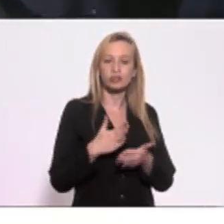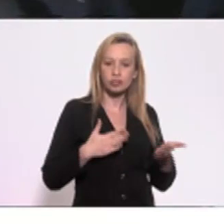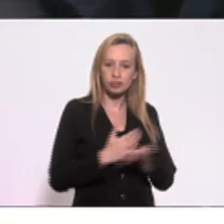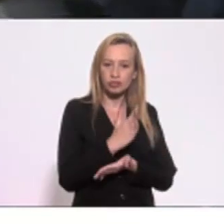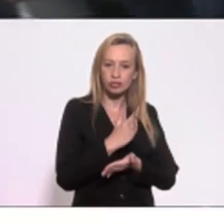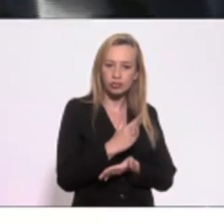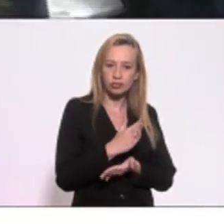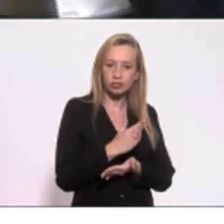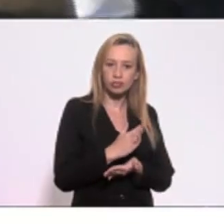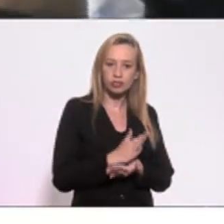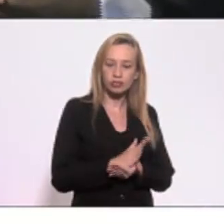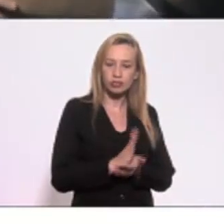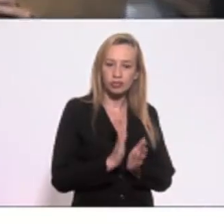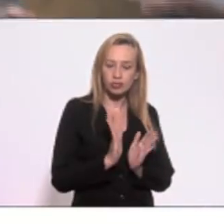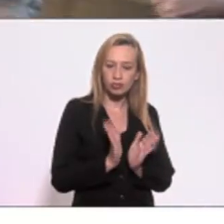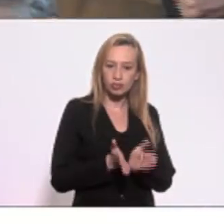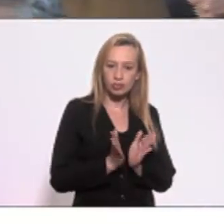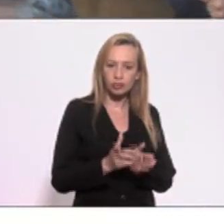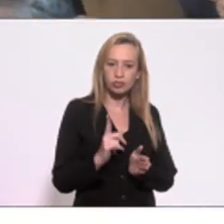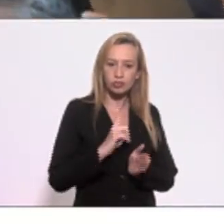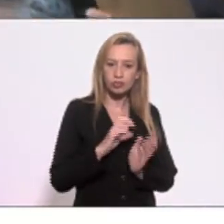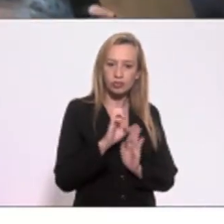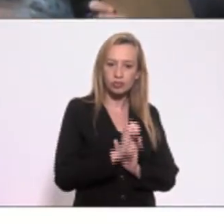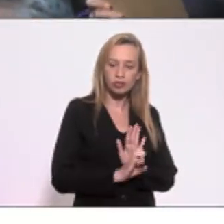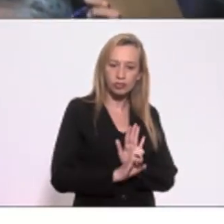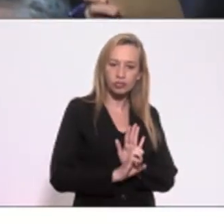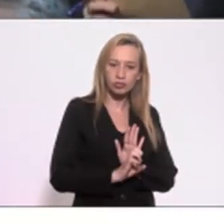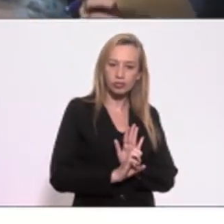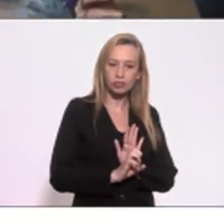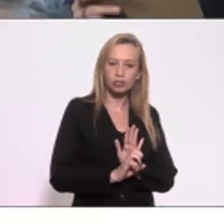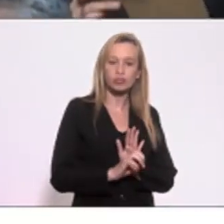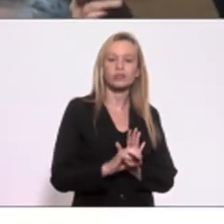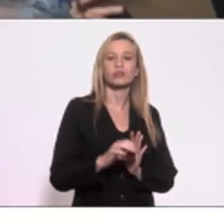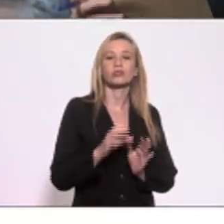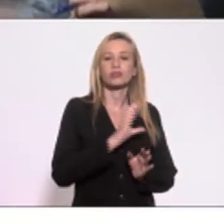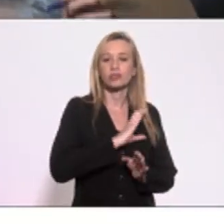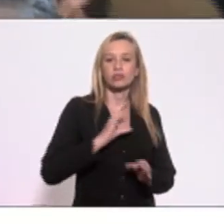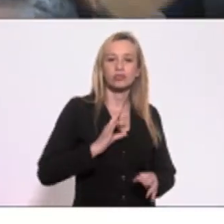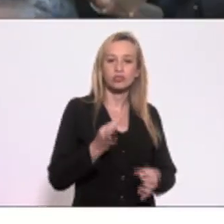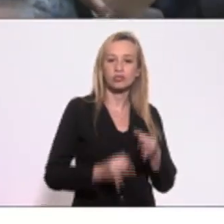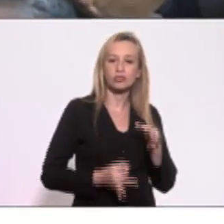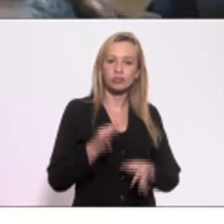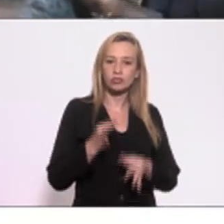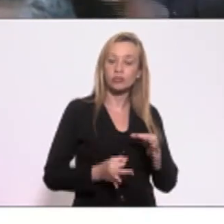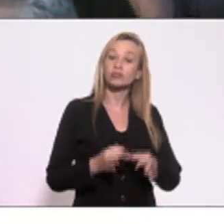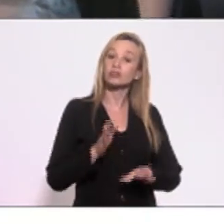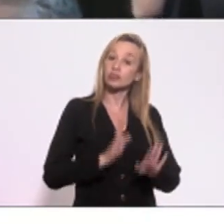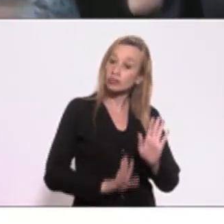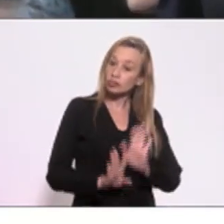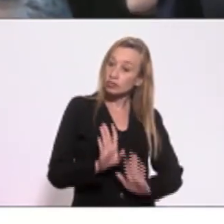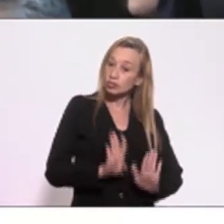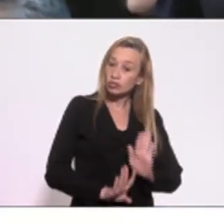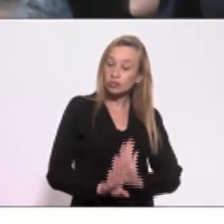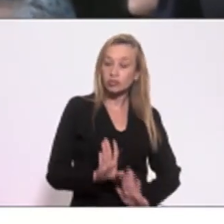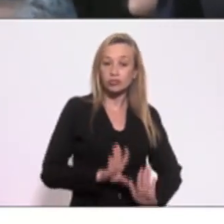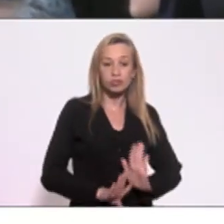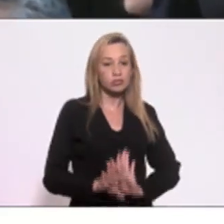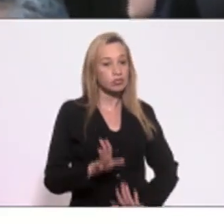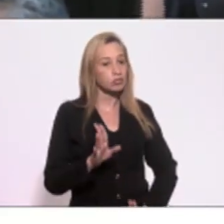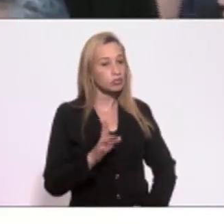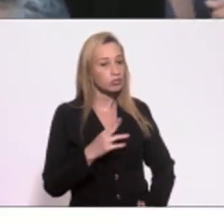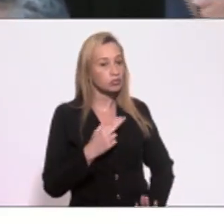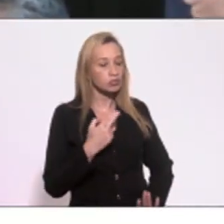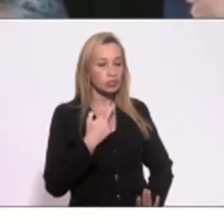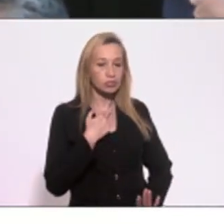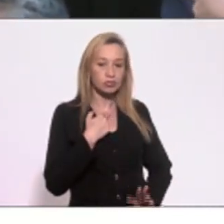não estão aprovados. Agora, tem emendas da Comissão de Constituição e Justiça. Tem que ter cuidado para nós não termos aí modificações,